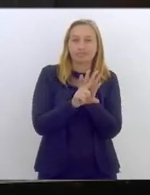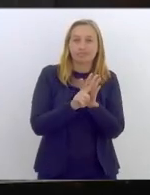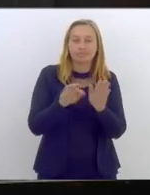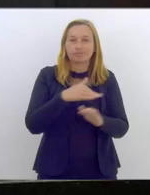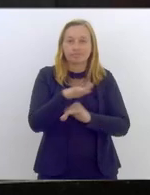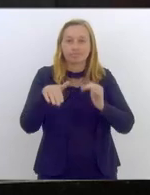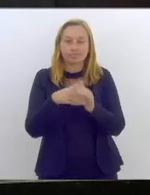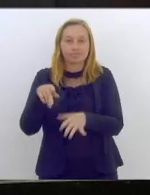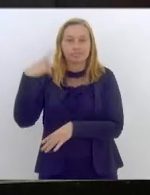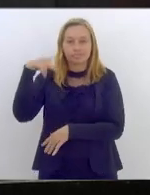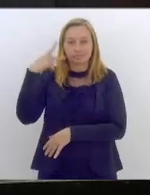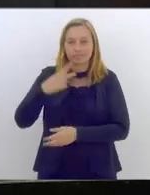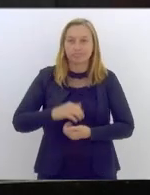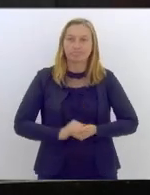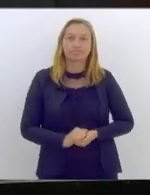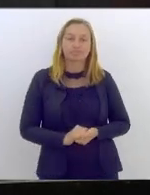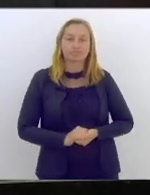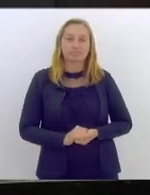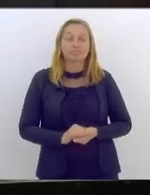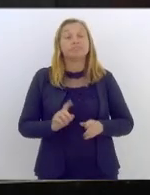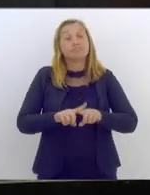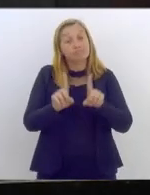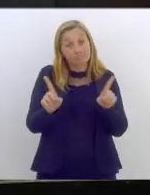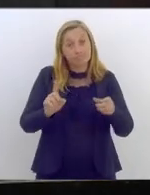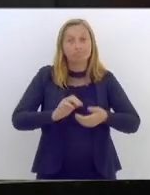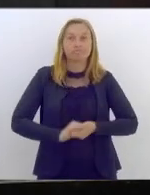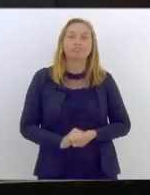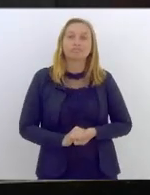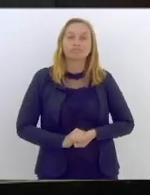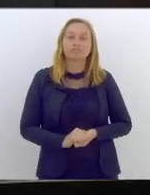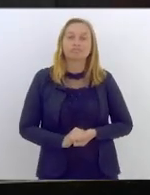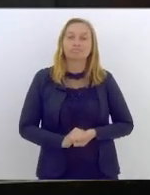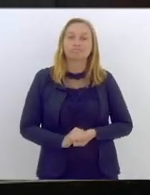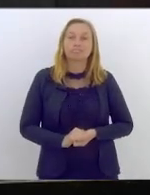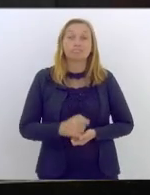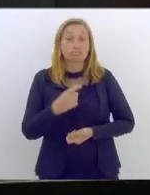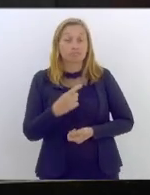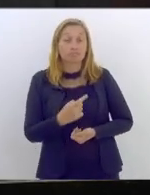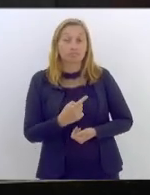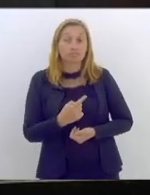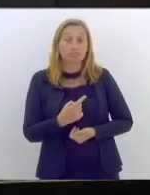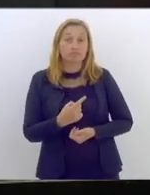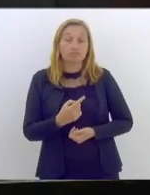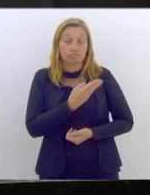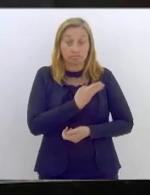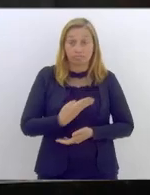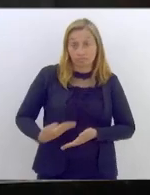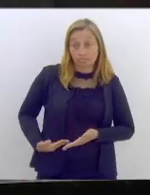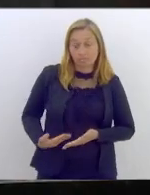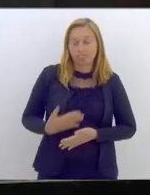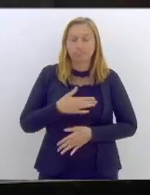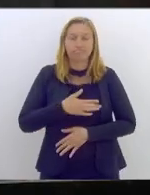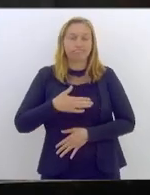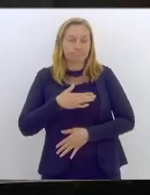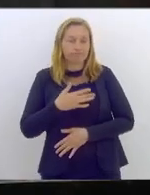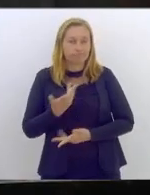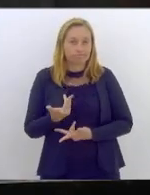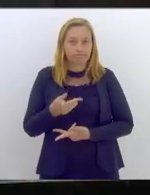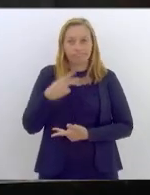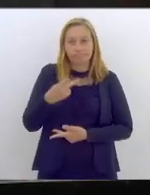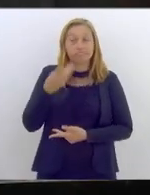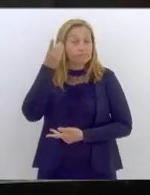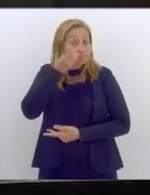os parlamentares. Mas preferiu ele, como gosta o deputado Valdeque,